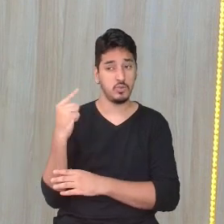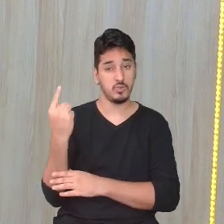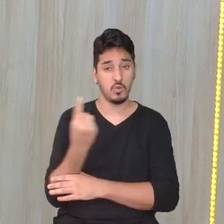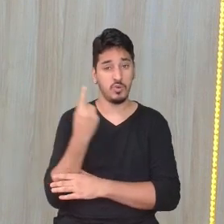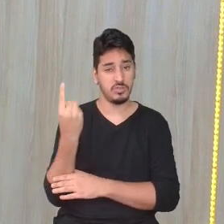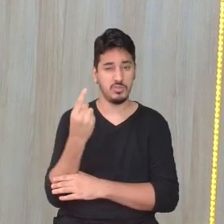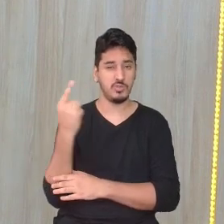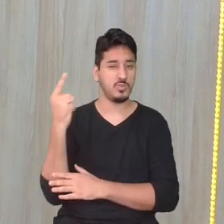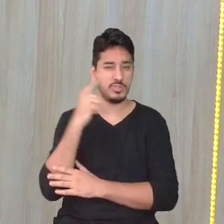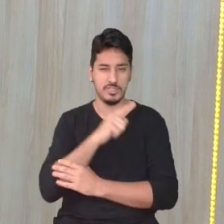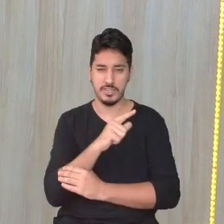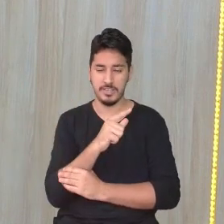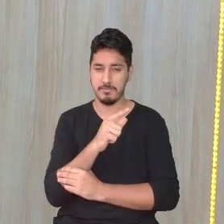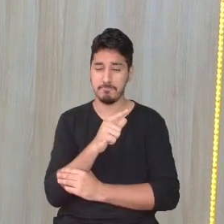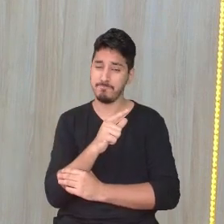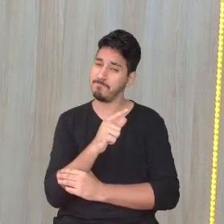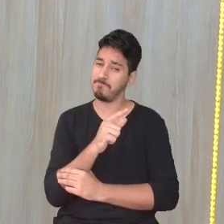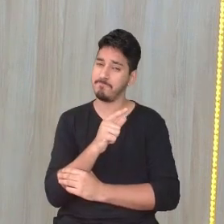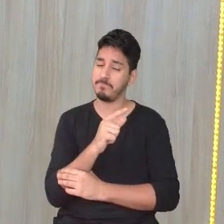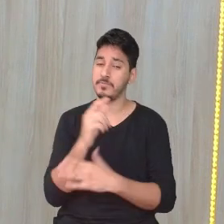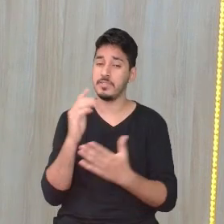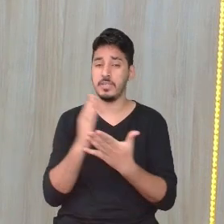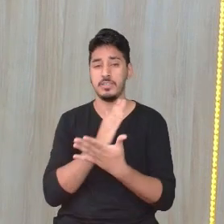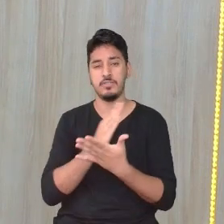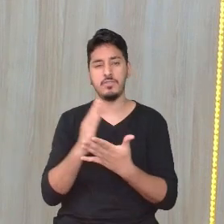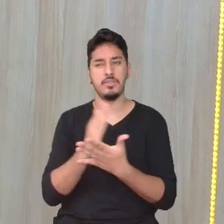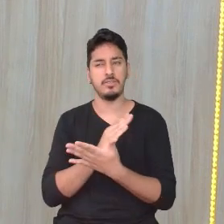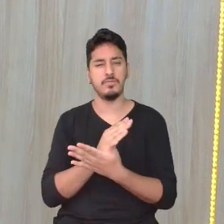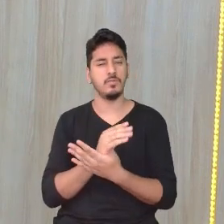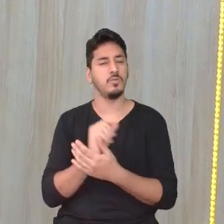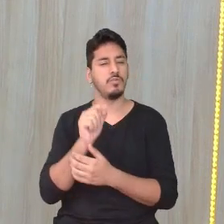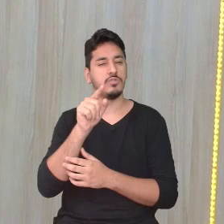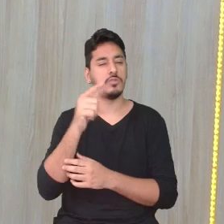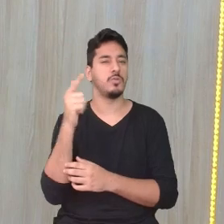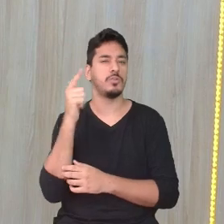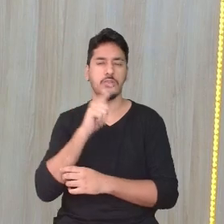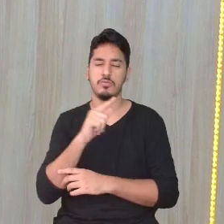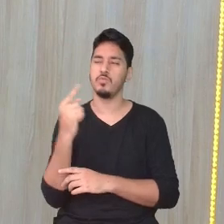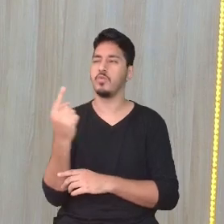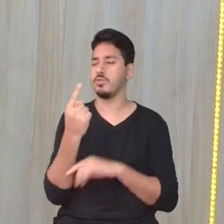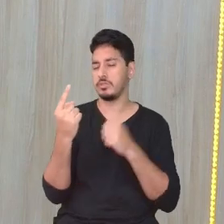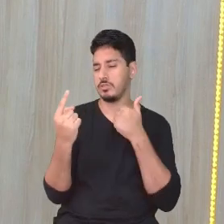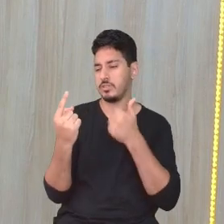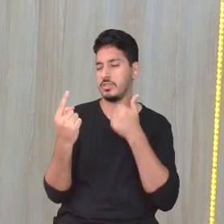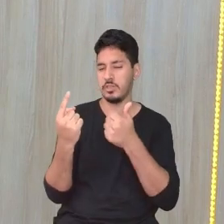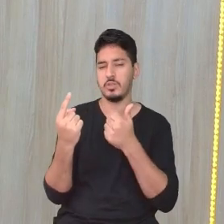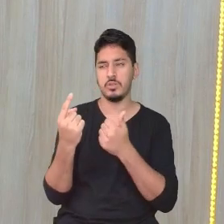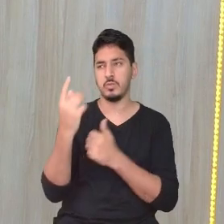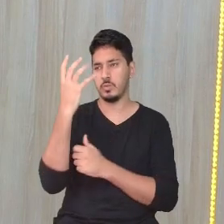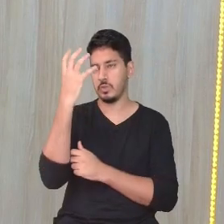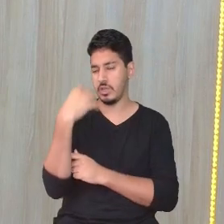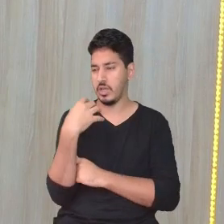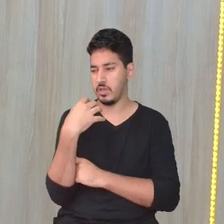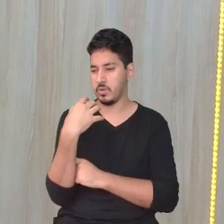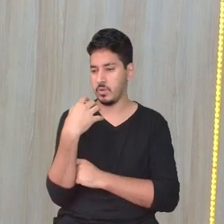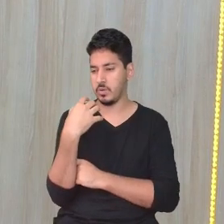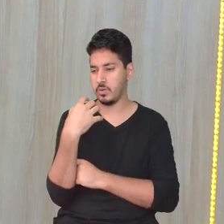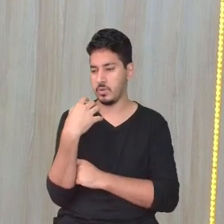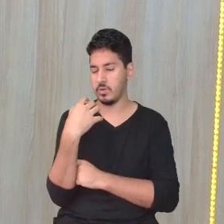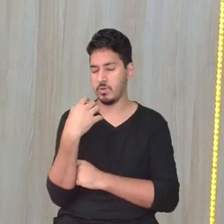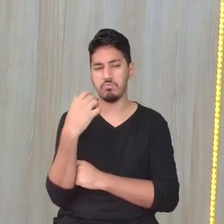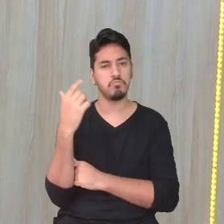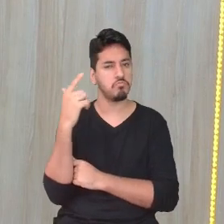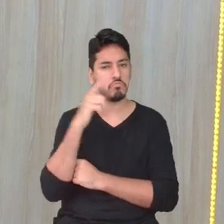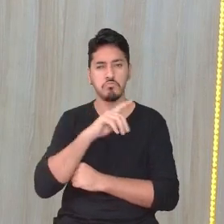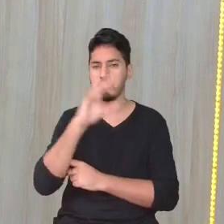sozinho, a gente dá conta sozinha. Às vezes, algo que você daria conta, que seria algo muito sério, você